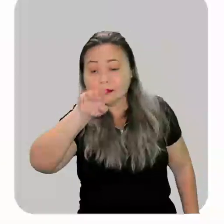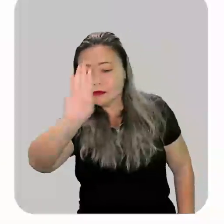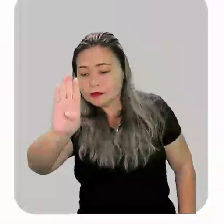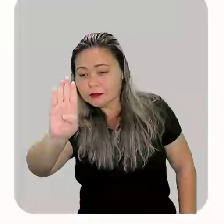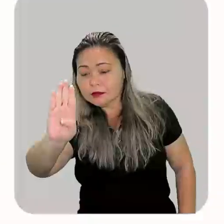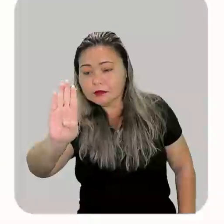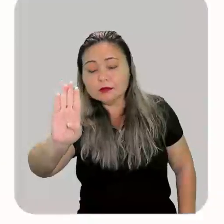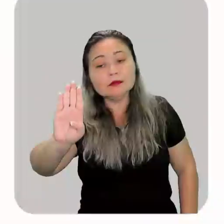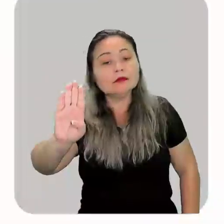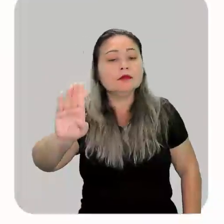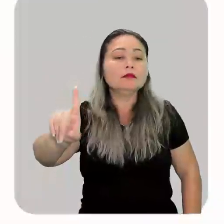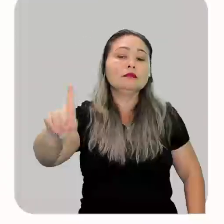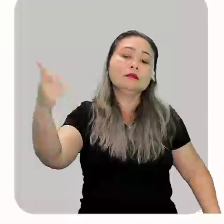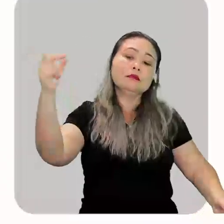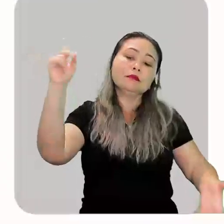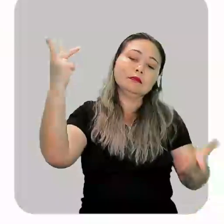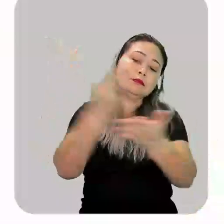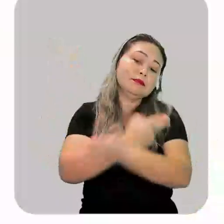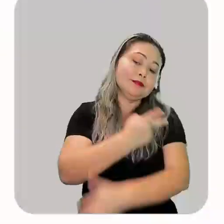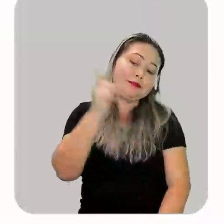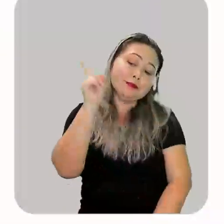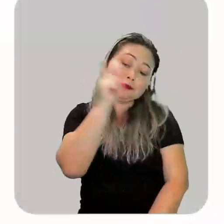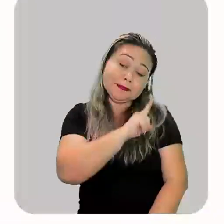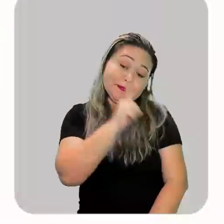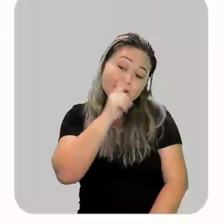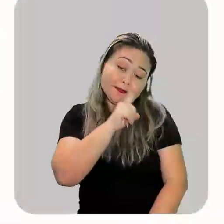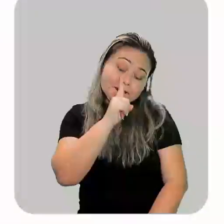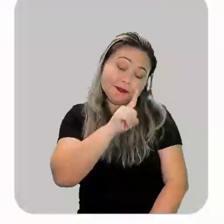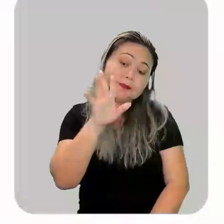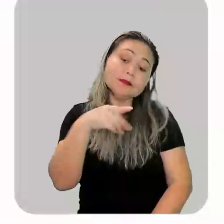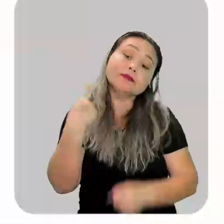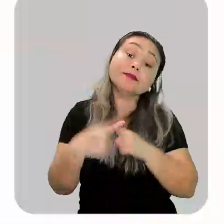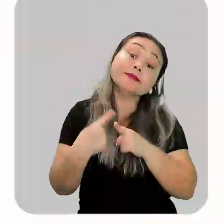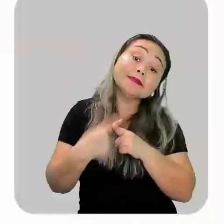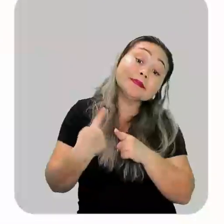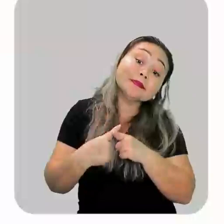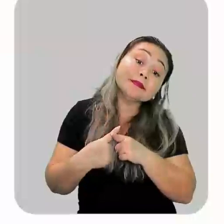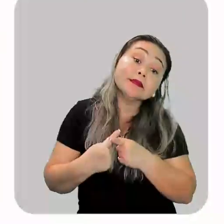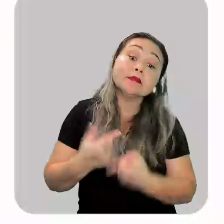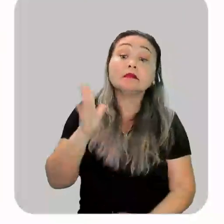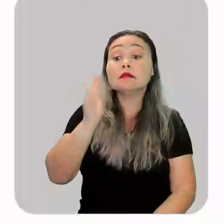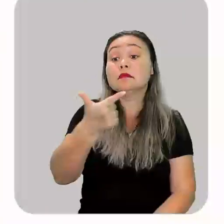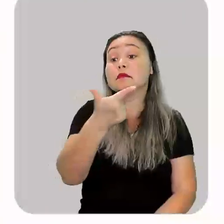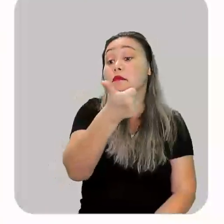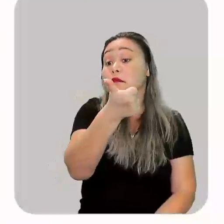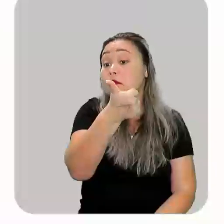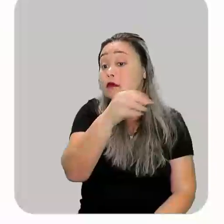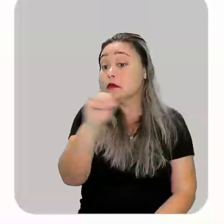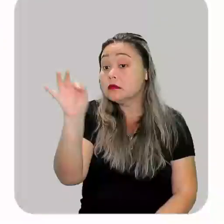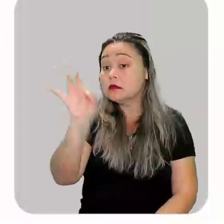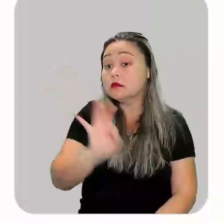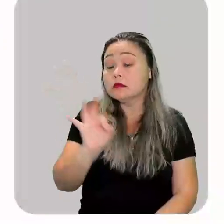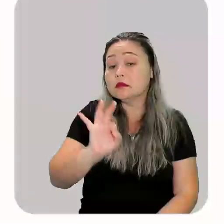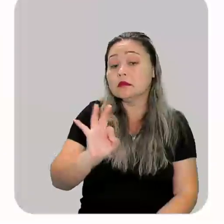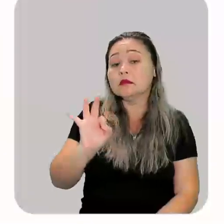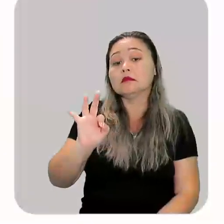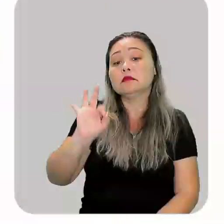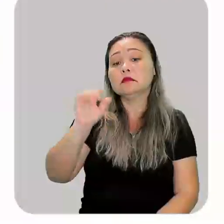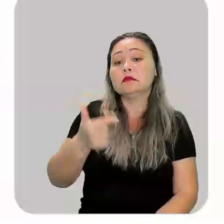né? E marca equivocadamente. Por quê? Porque a gente já tem o 100%, né?